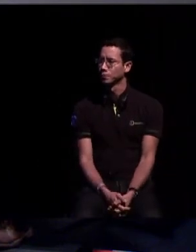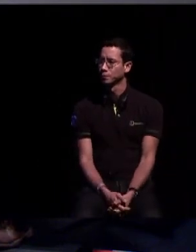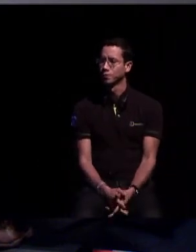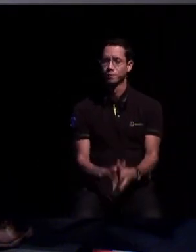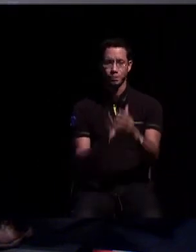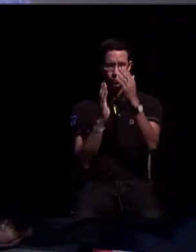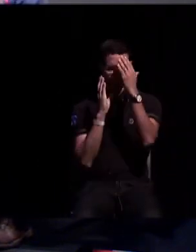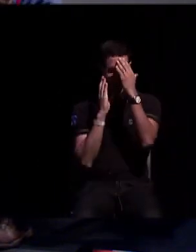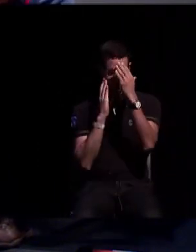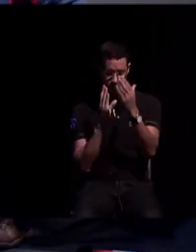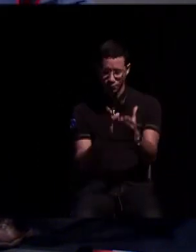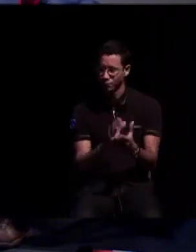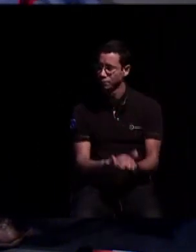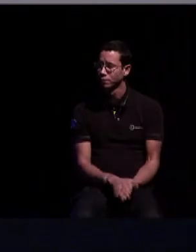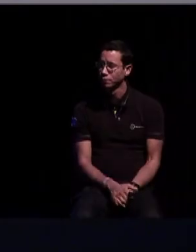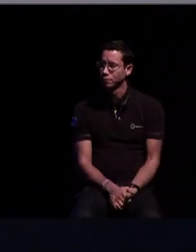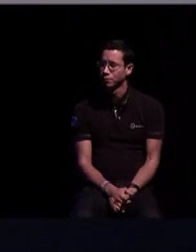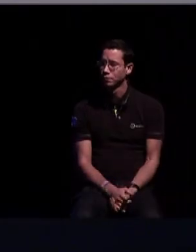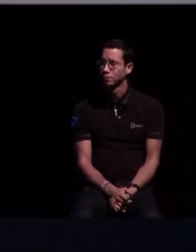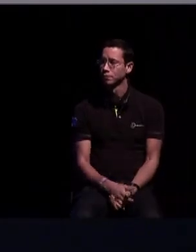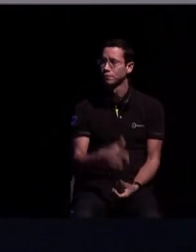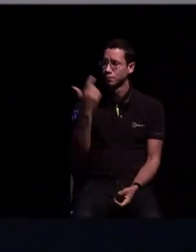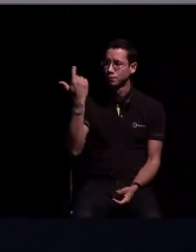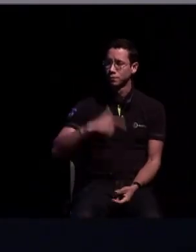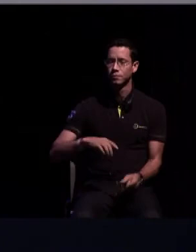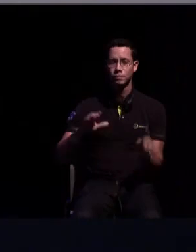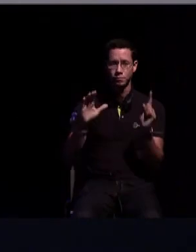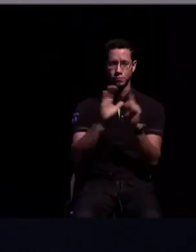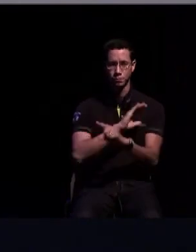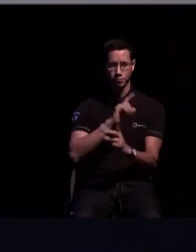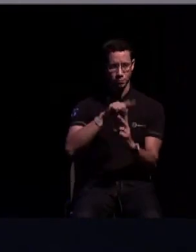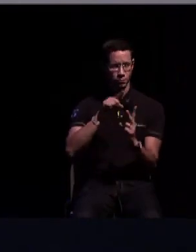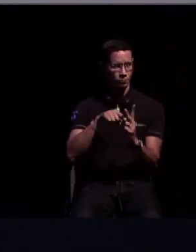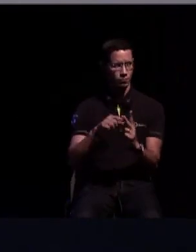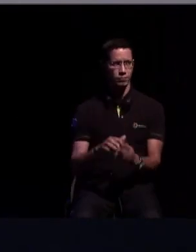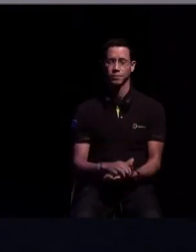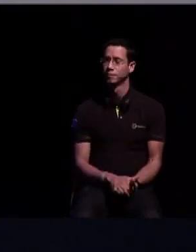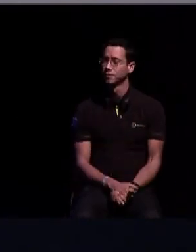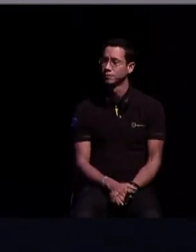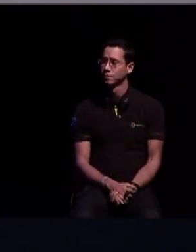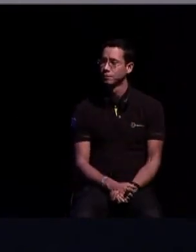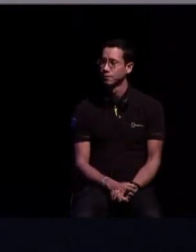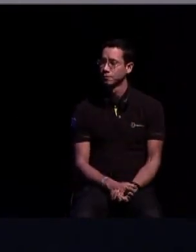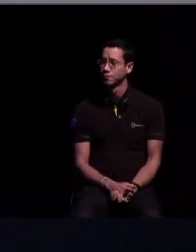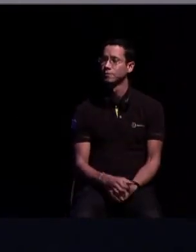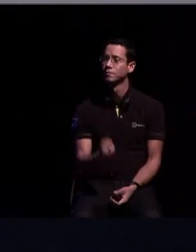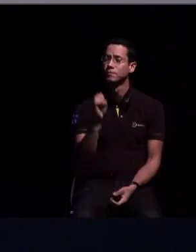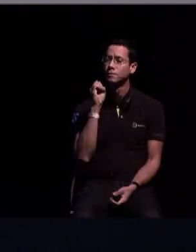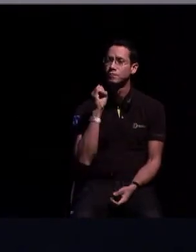Gracias. A ver, tengo una pregunta para los dos. Si por un lado